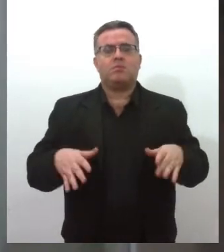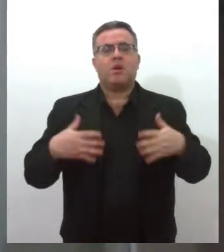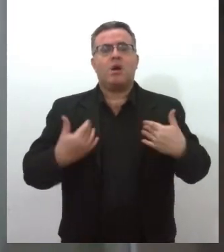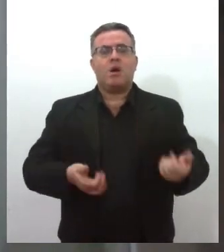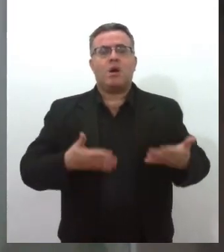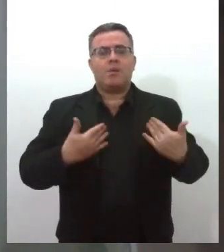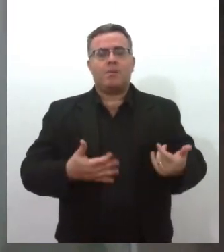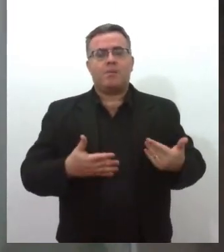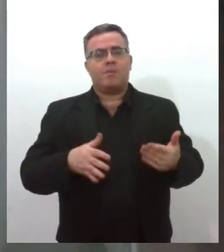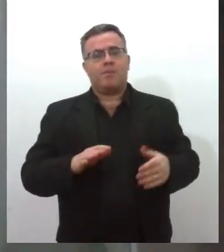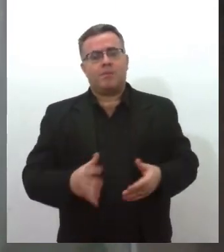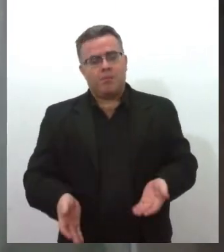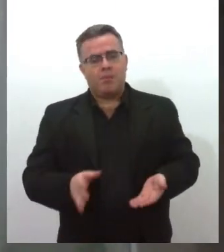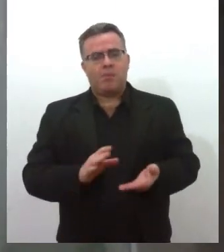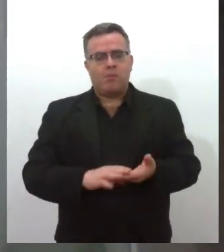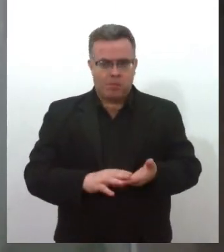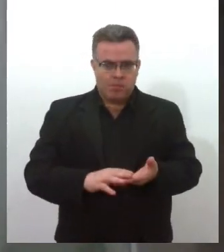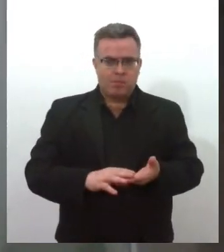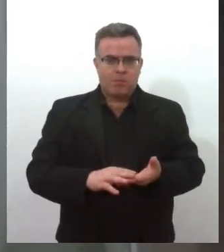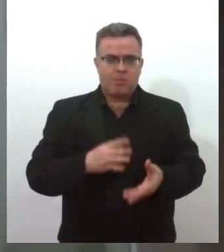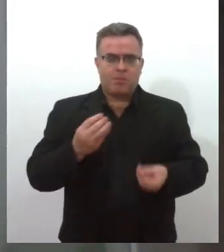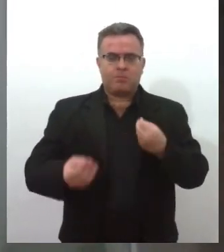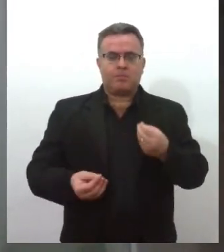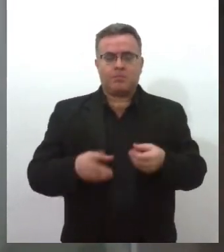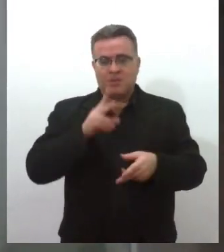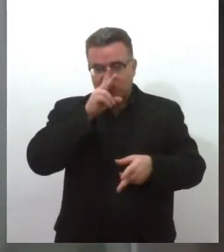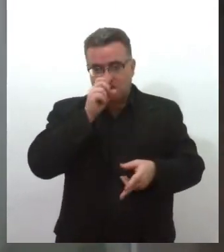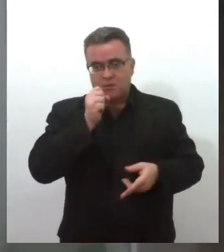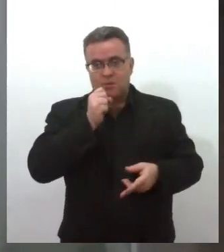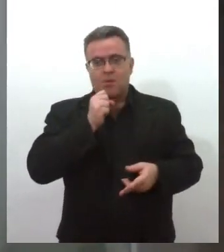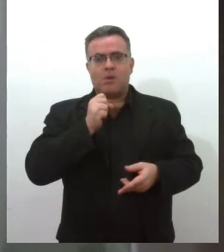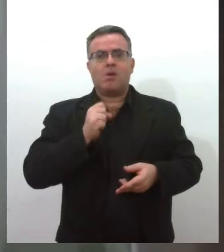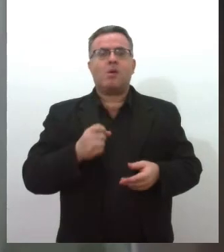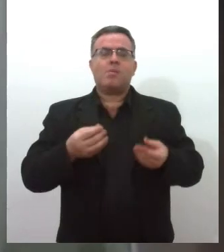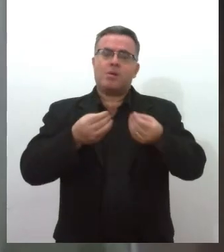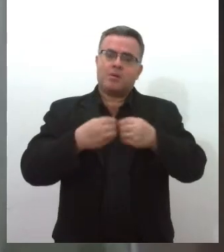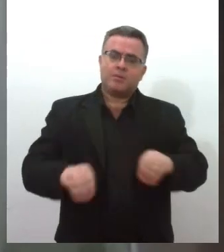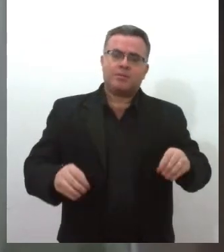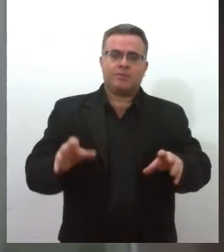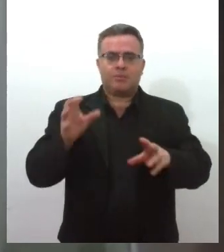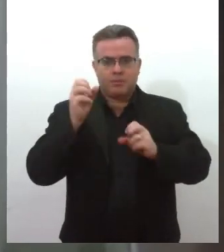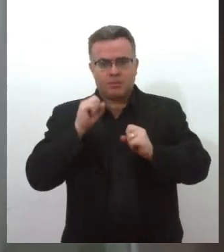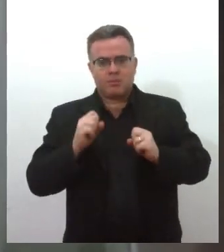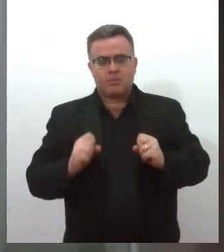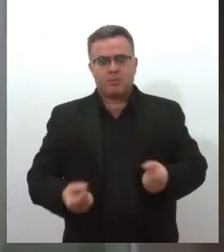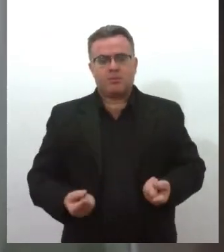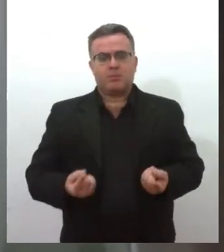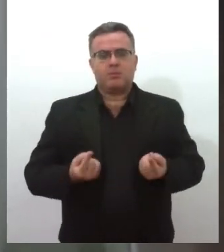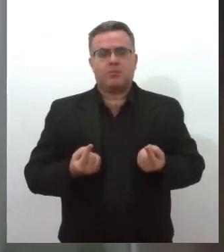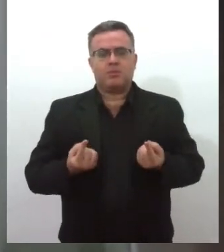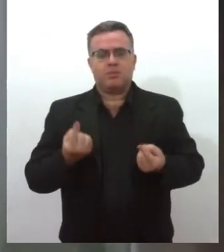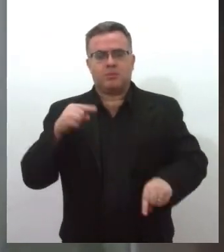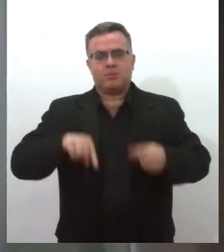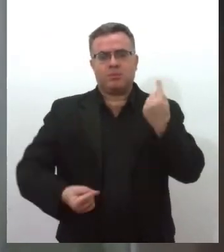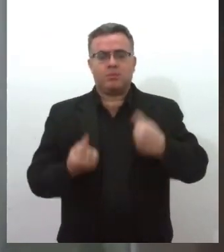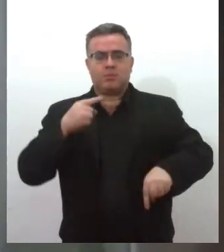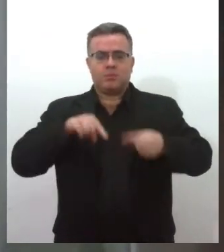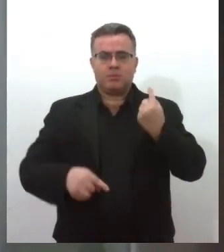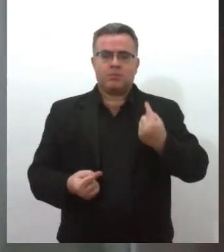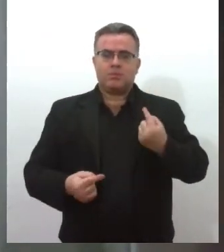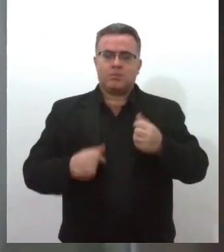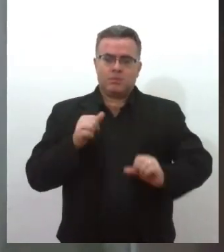a moderada. Não tão intensa assim, para não prejudicar o sono, porque vai elevar a temperatura corporal, vai elevar o